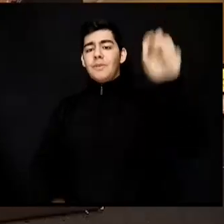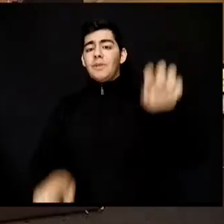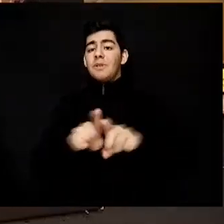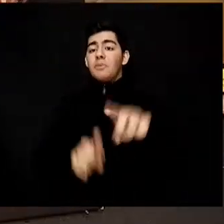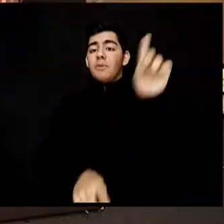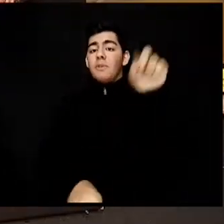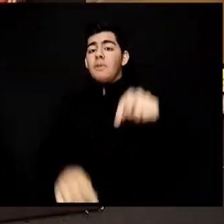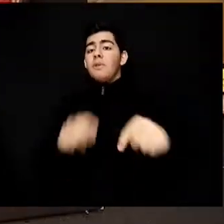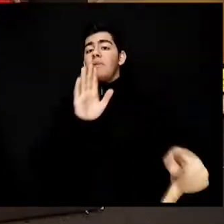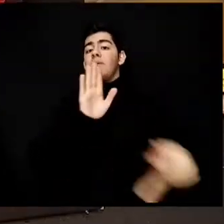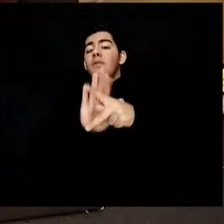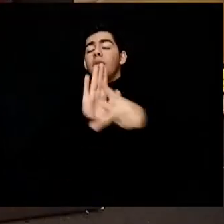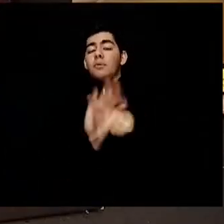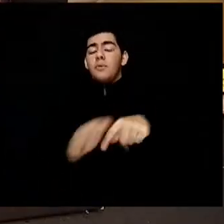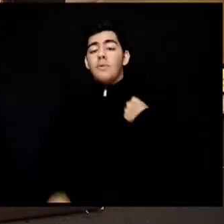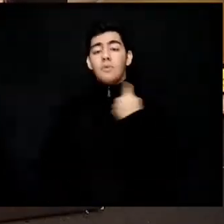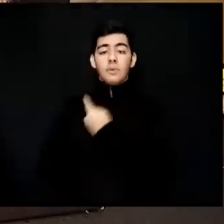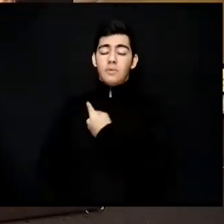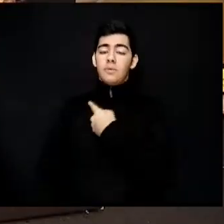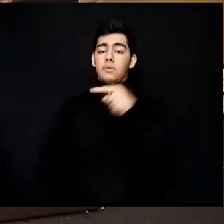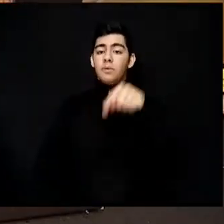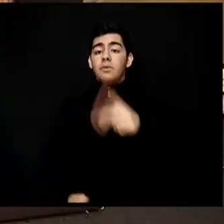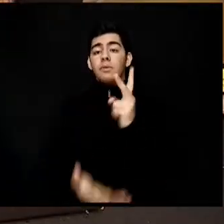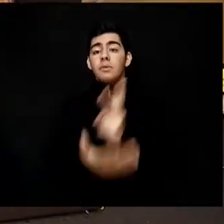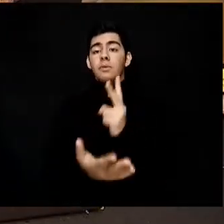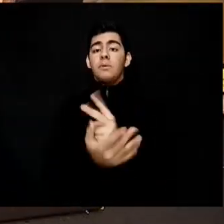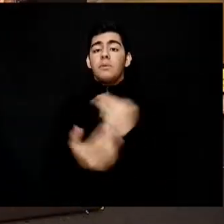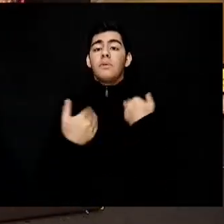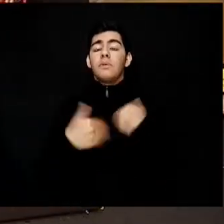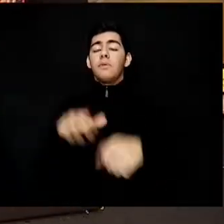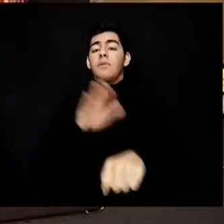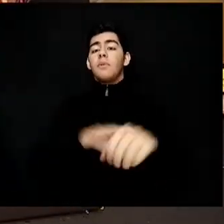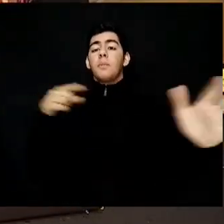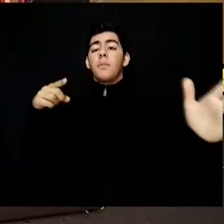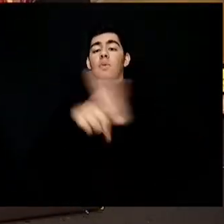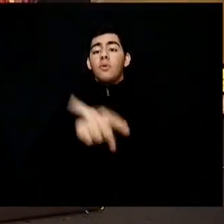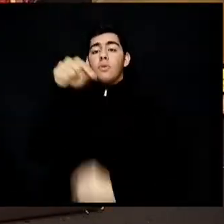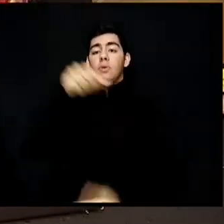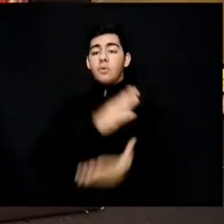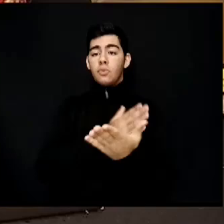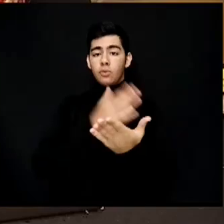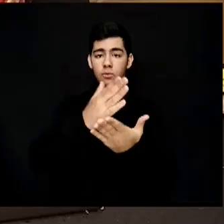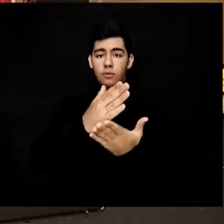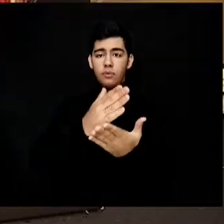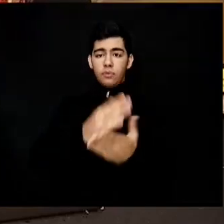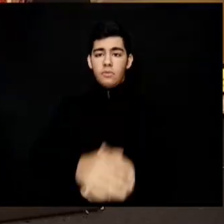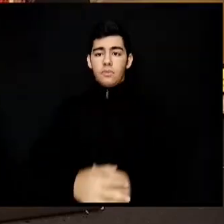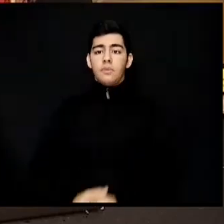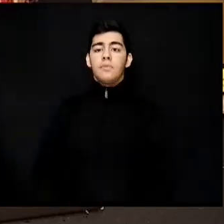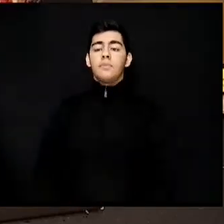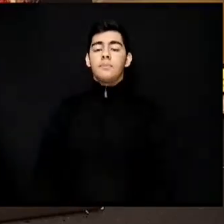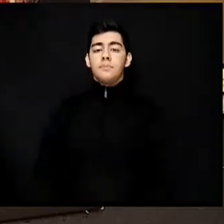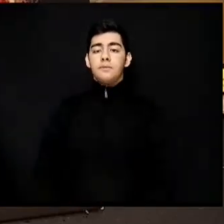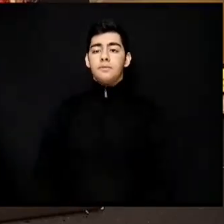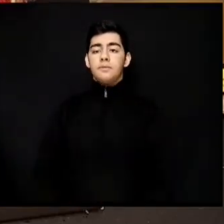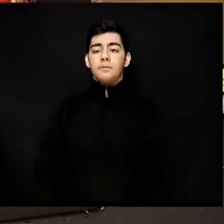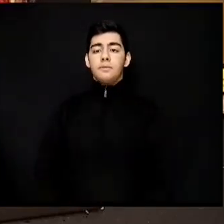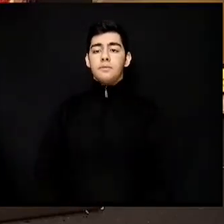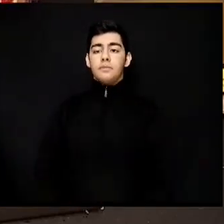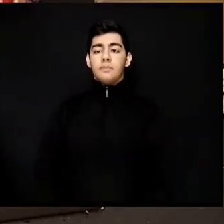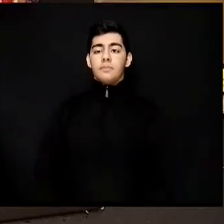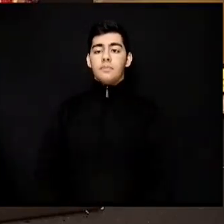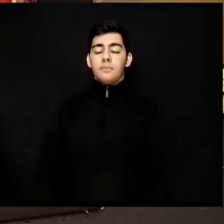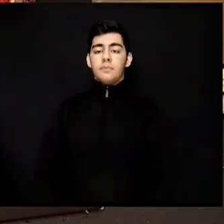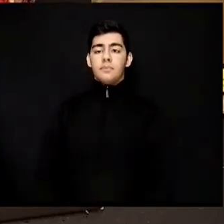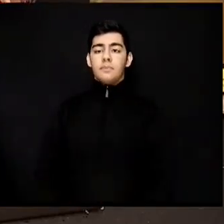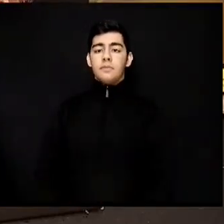nossa, né? Exatamente. E eu fiz uma pergunta aqui no comecinho, né? Mas, gente, eu não sabia de verdade. Búzios tem em qualquer região